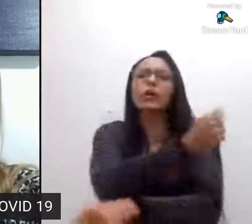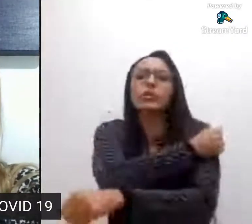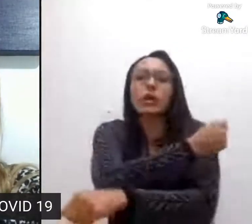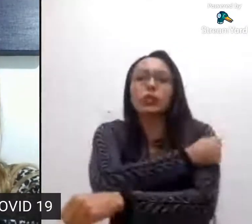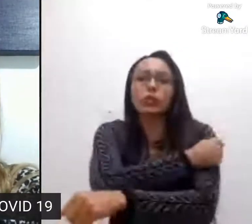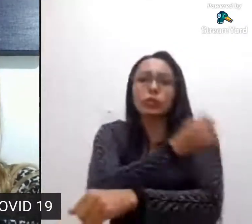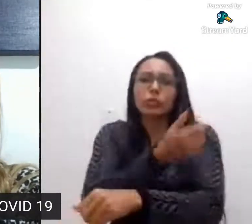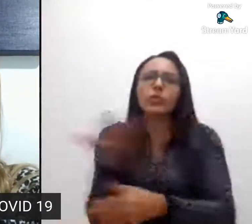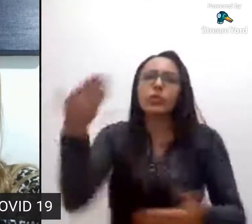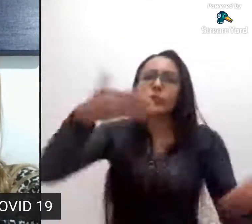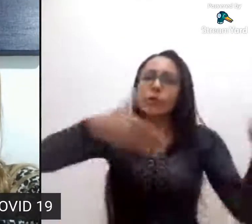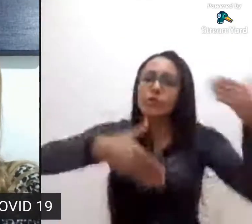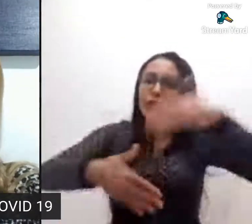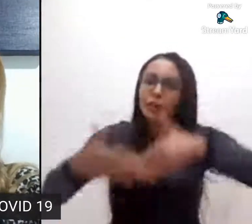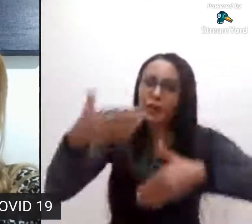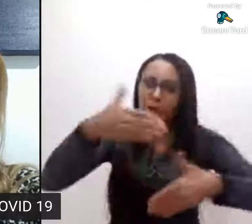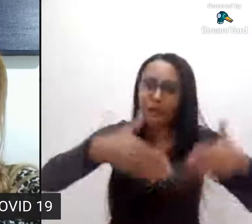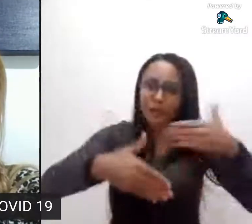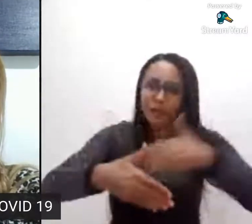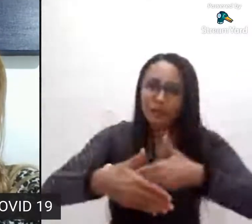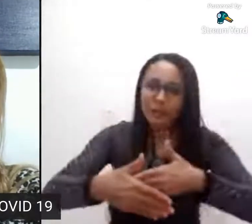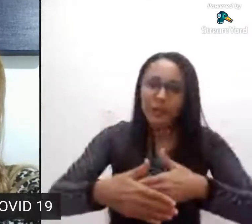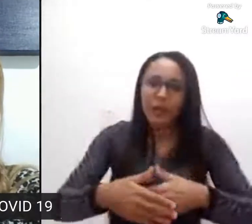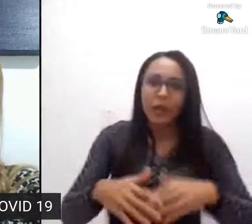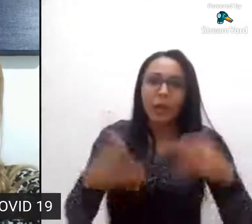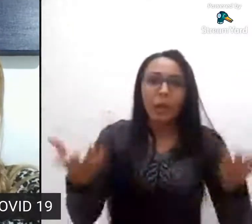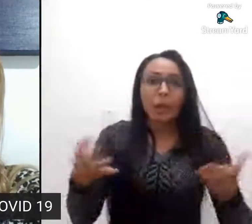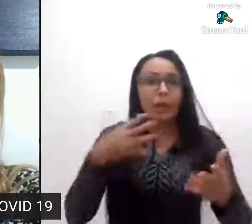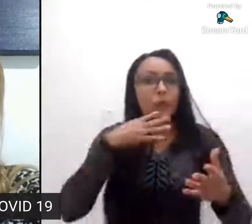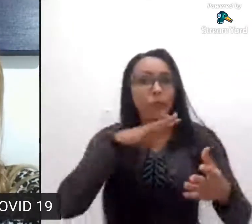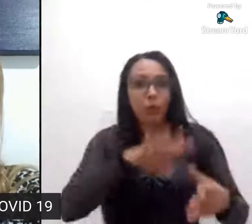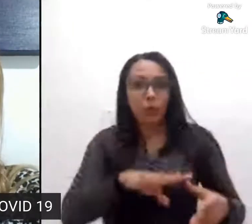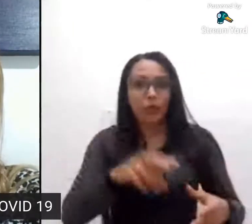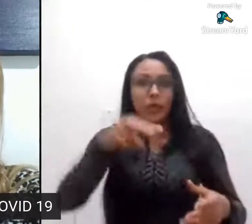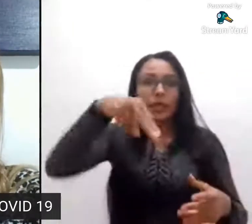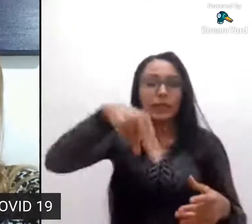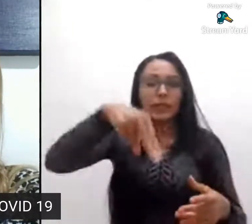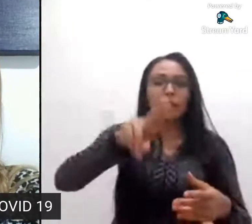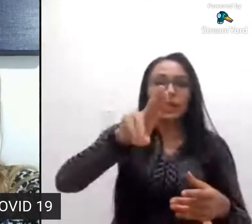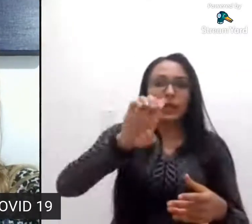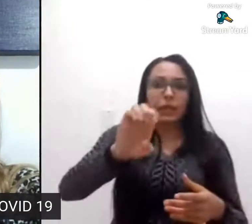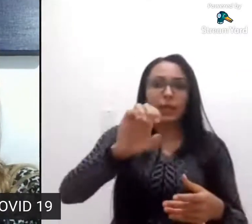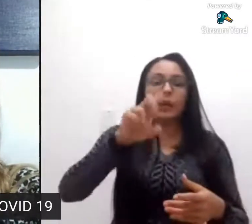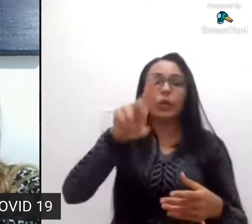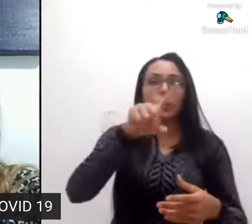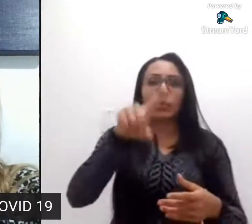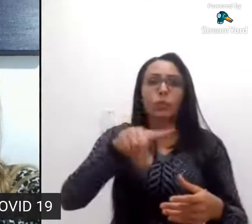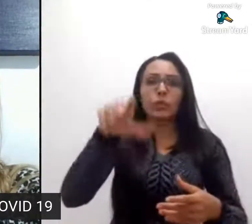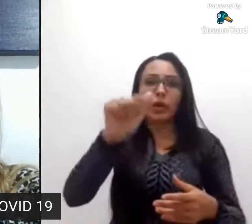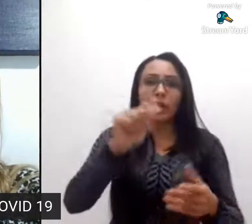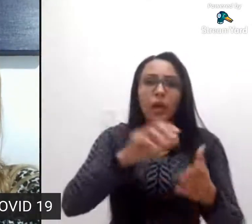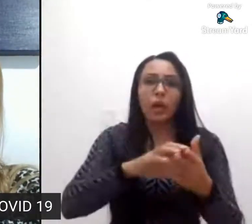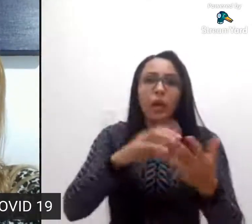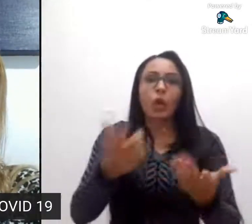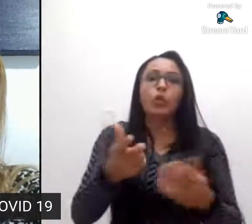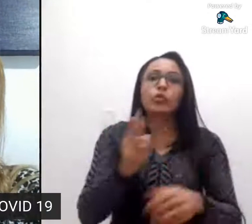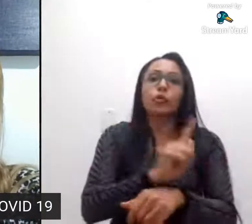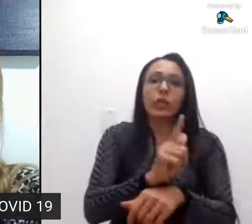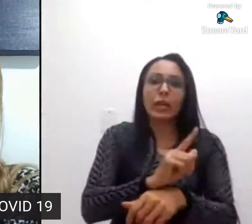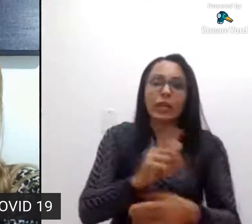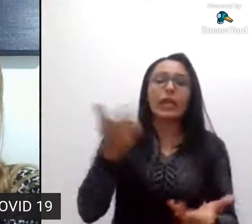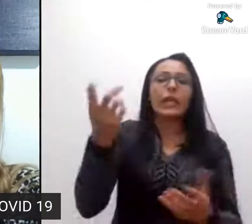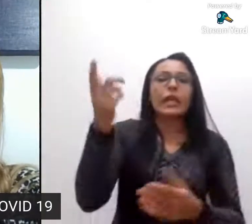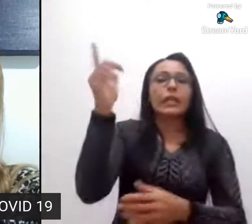chegando. Para quem não me conhece, eu sou Neuza, sou a gerente aqui da GRE Recife Norte, e mais uma vez com